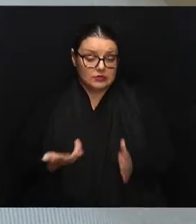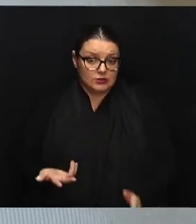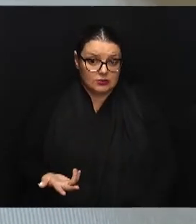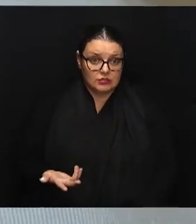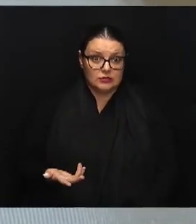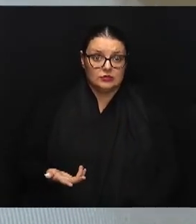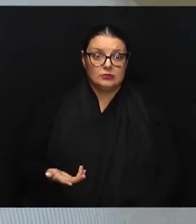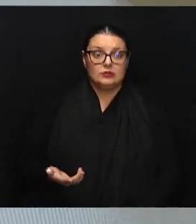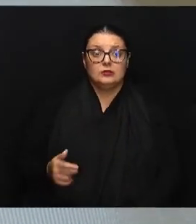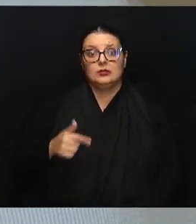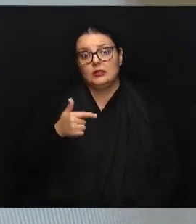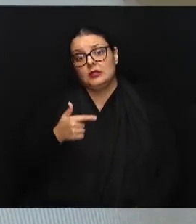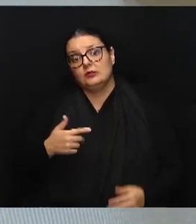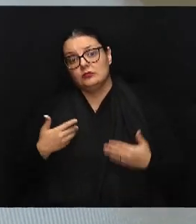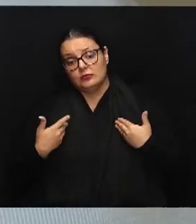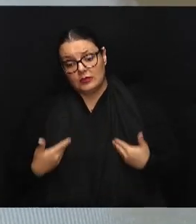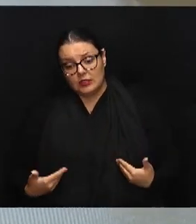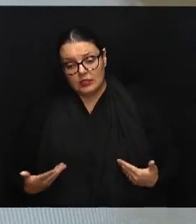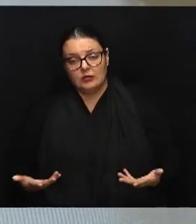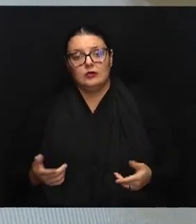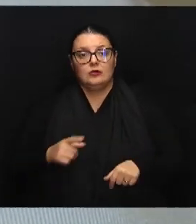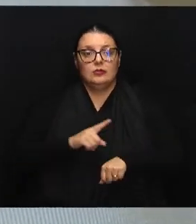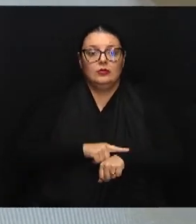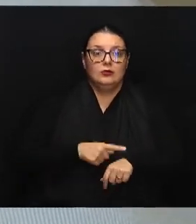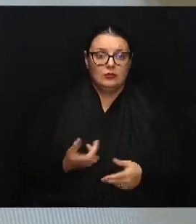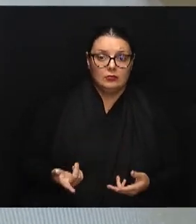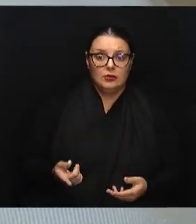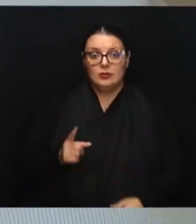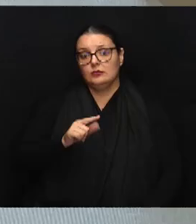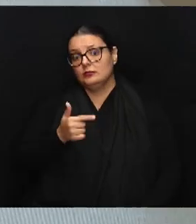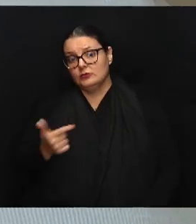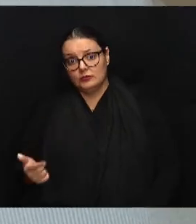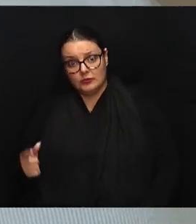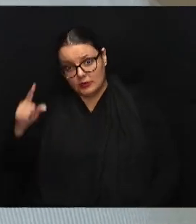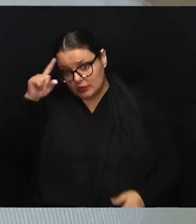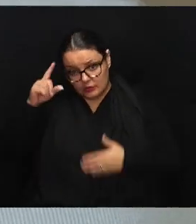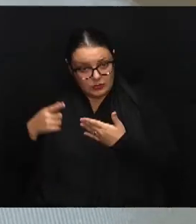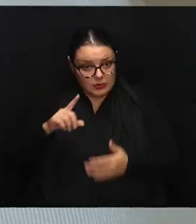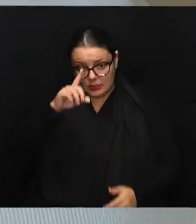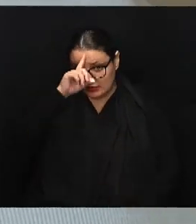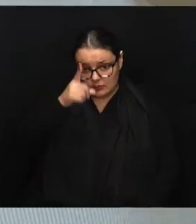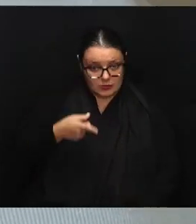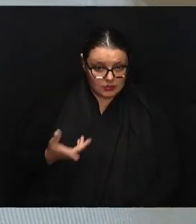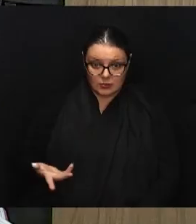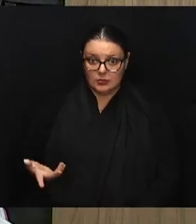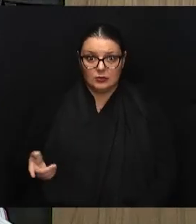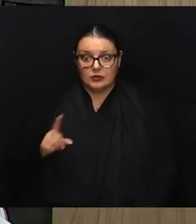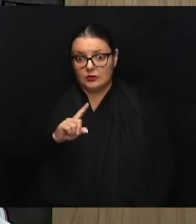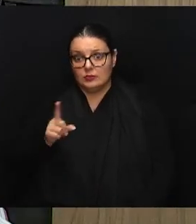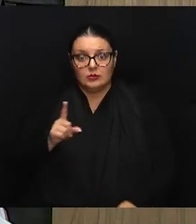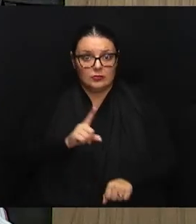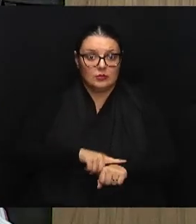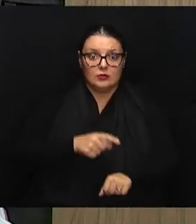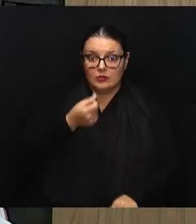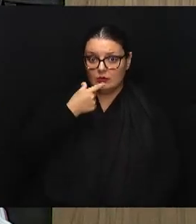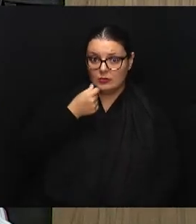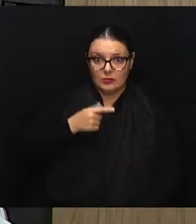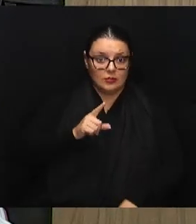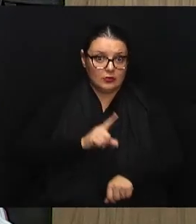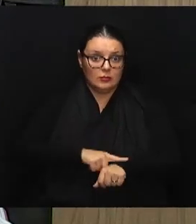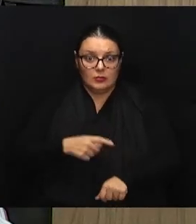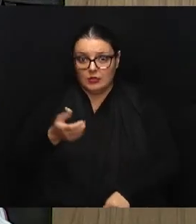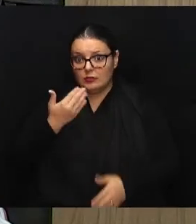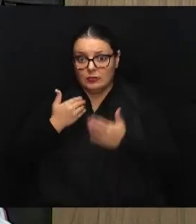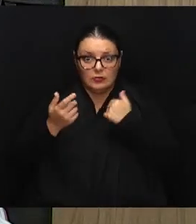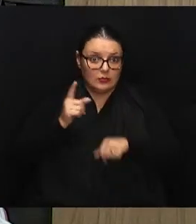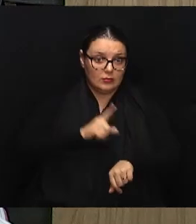Ele está despido de roupa, despido dos seus horários, não é ele que define a rotina, não é ele que define o horário que ele vai tomar medicação, o horário que